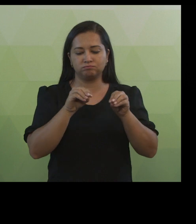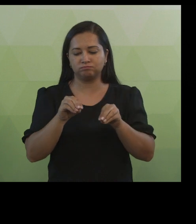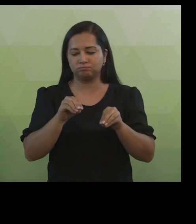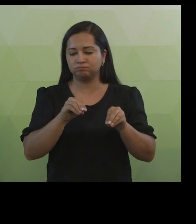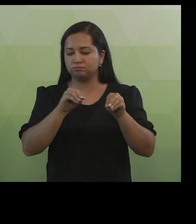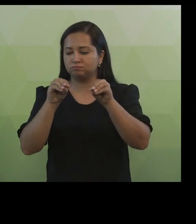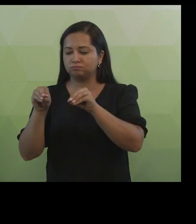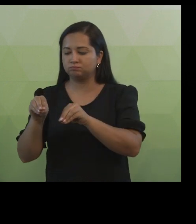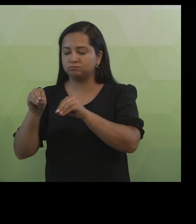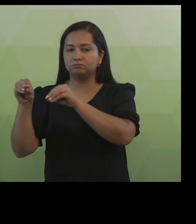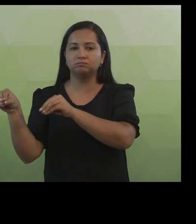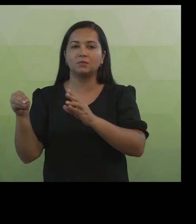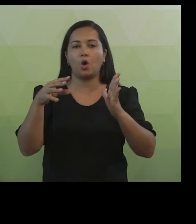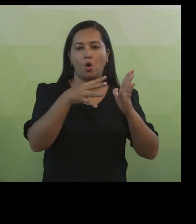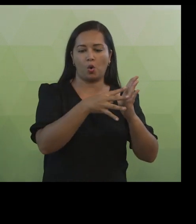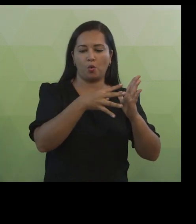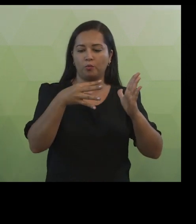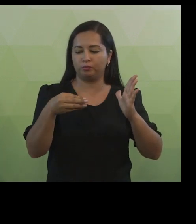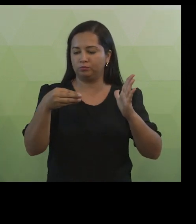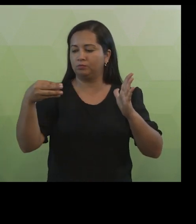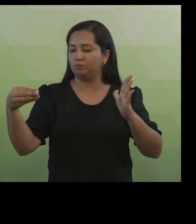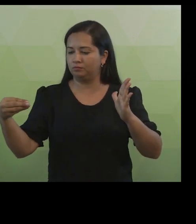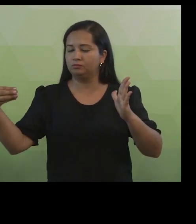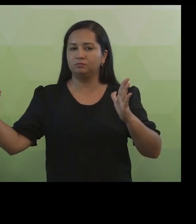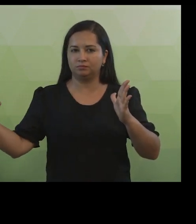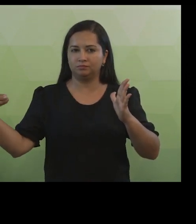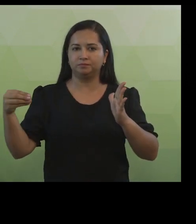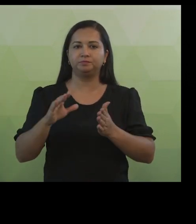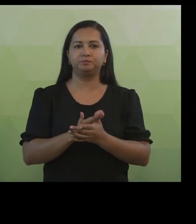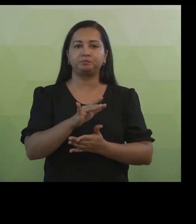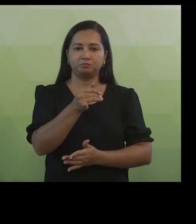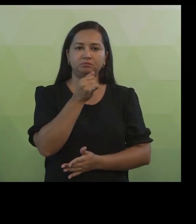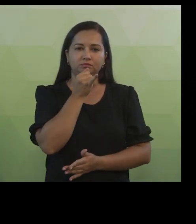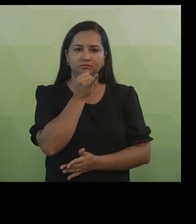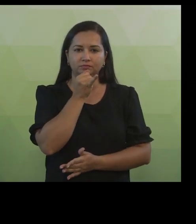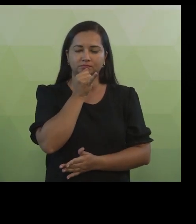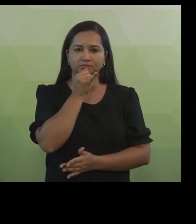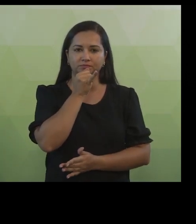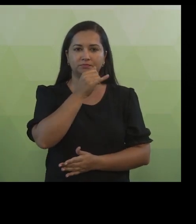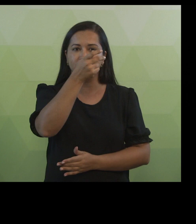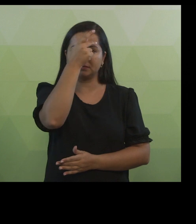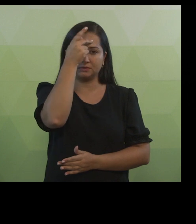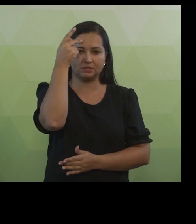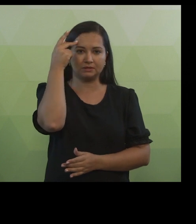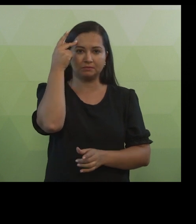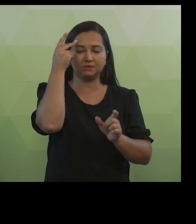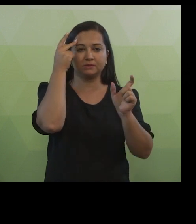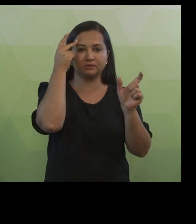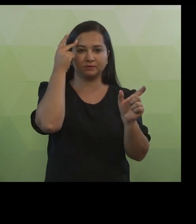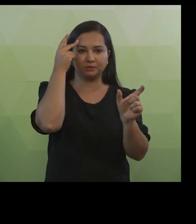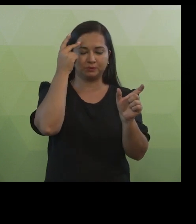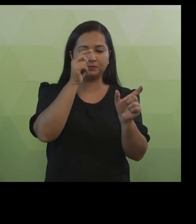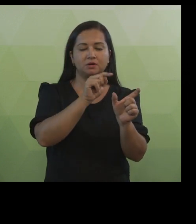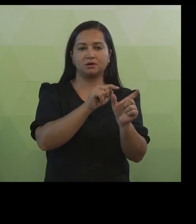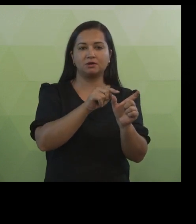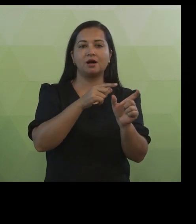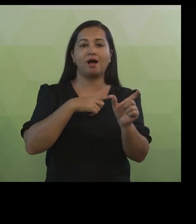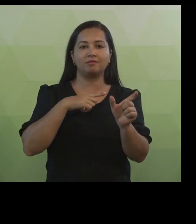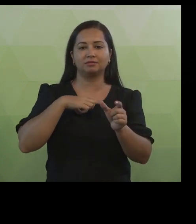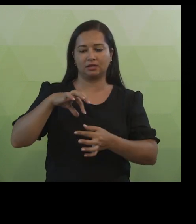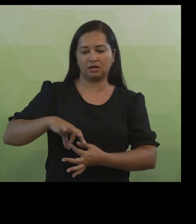Vamos a um exemplo. Considere a entidade pessoa, que possui as características como altura e